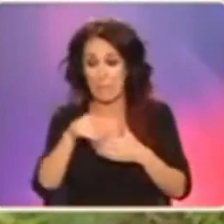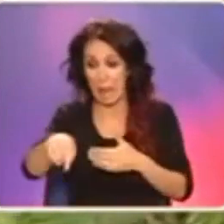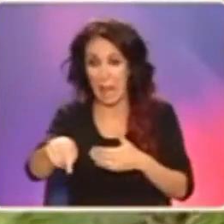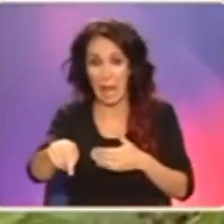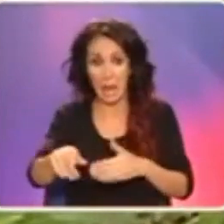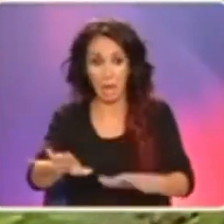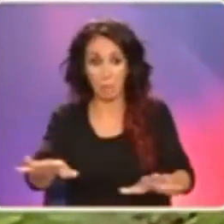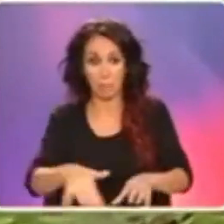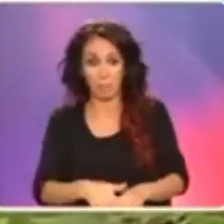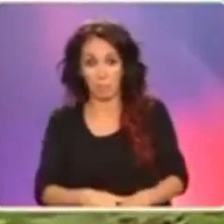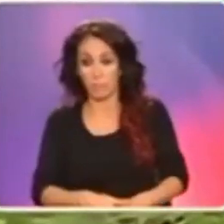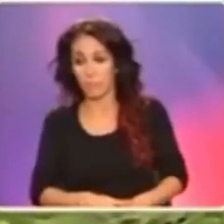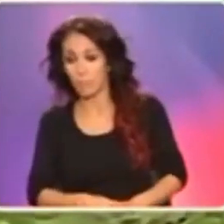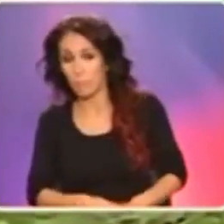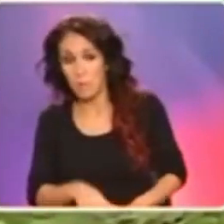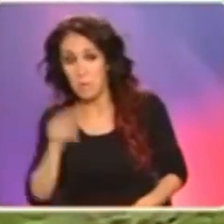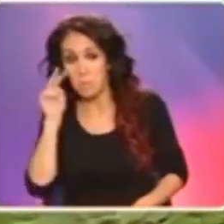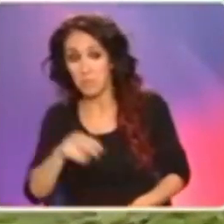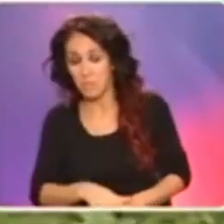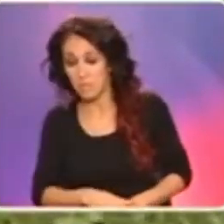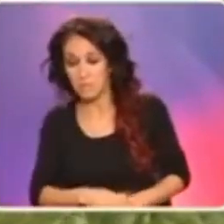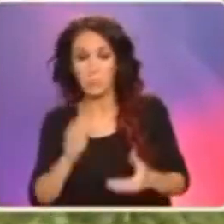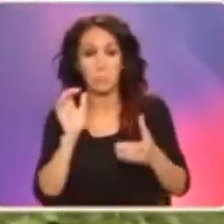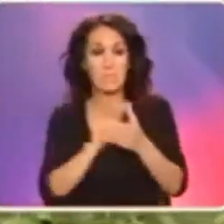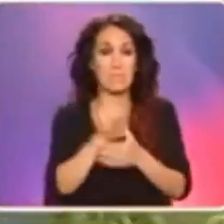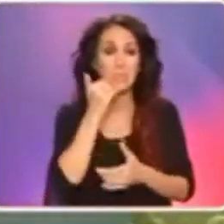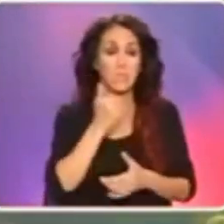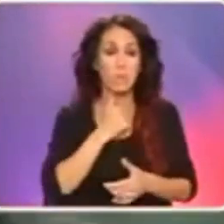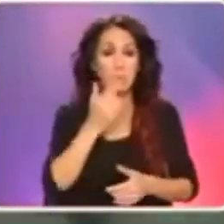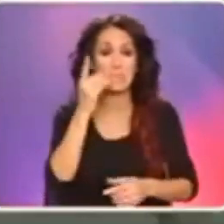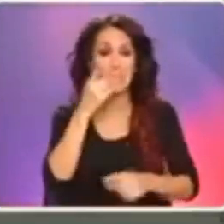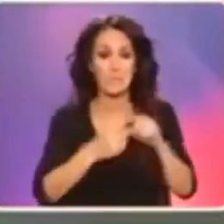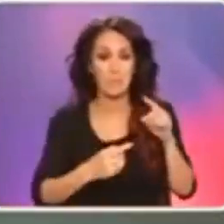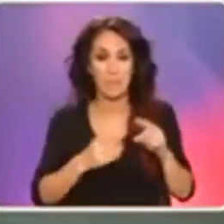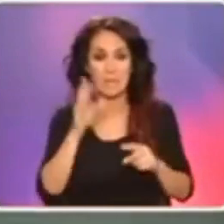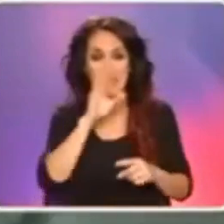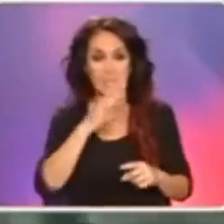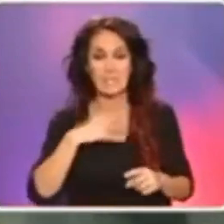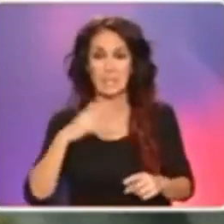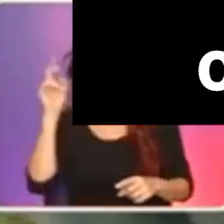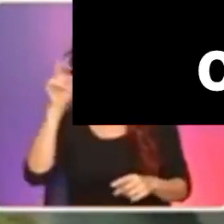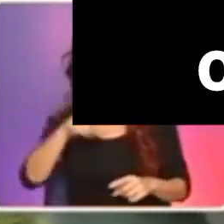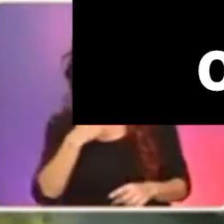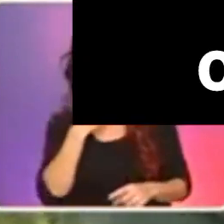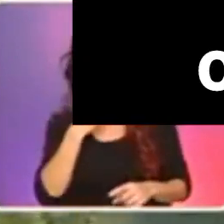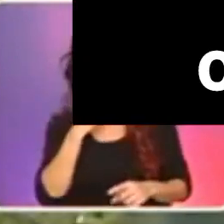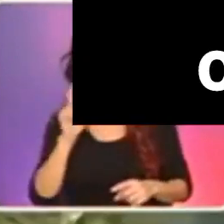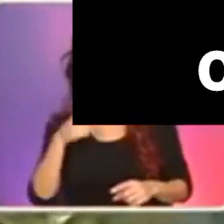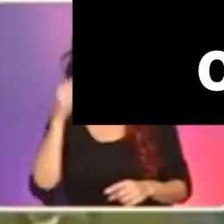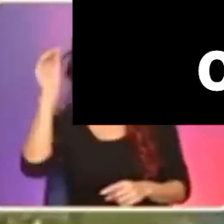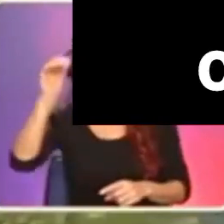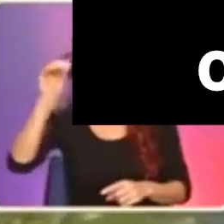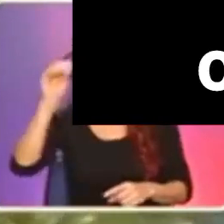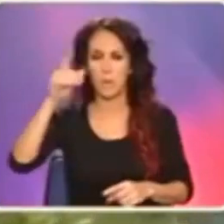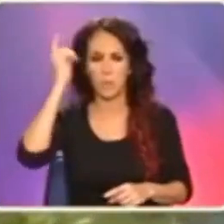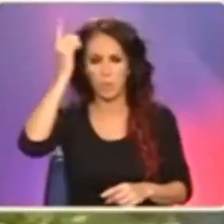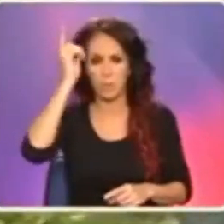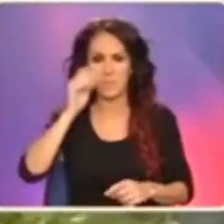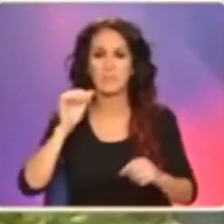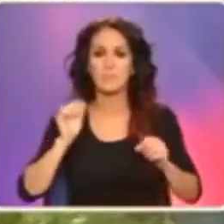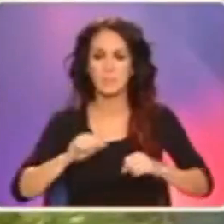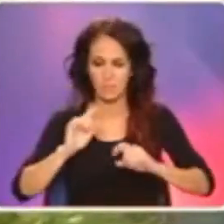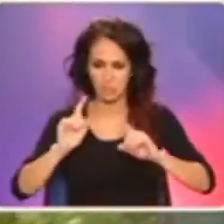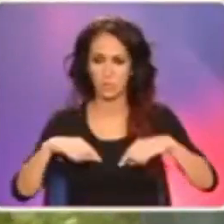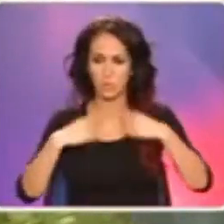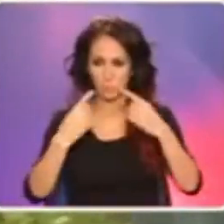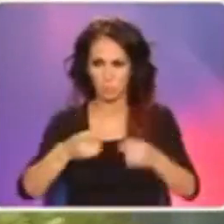parado. E o marido ligou-me às 6h30 a perguntar-me se eu queria ir a Paredes. E depois chamaram os bombeiros? Depois chamaram os